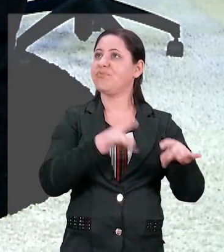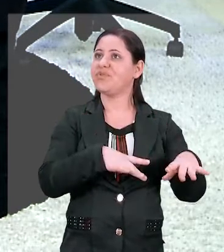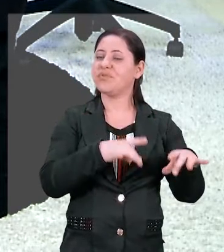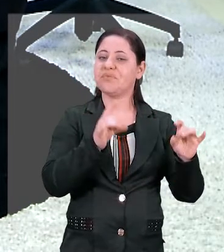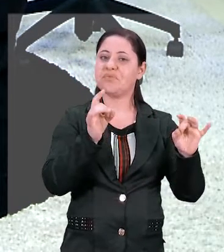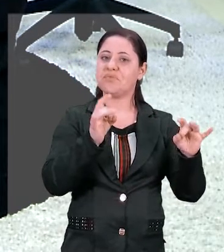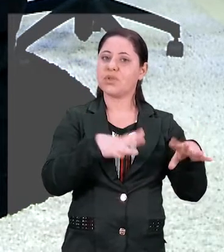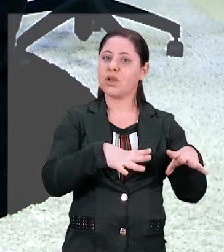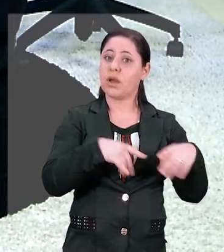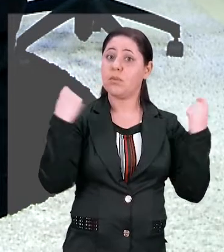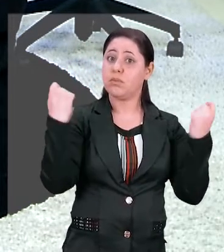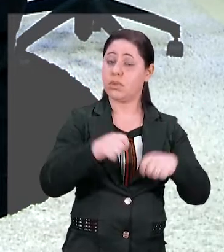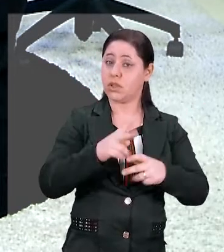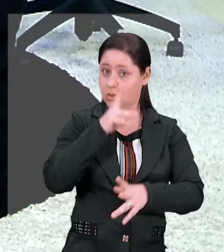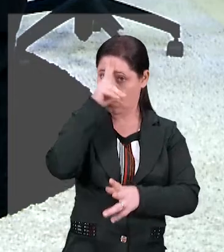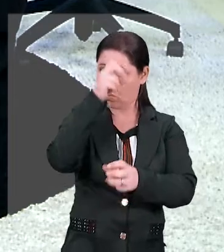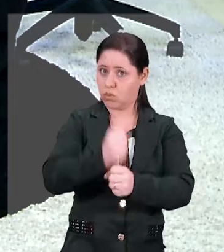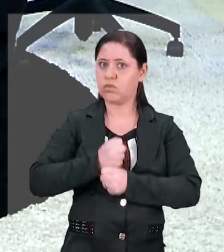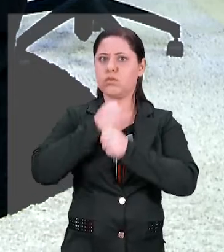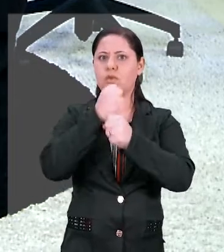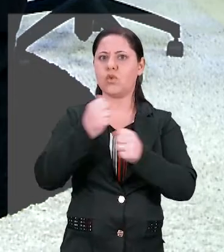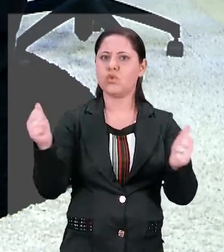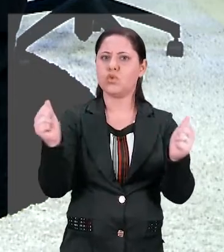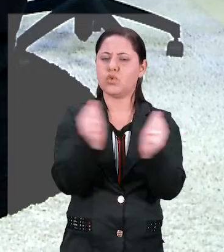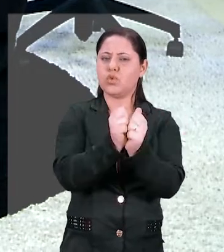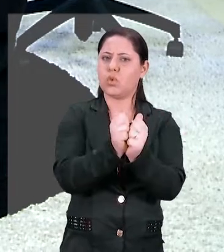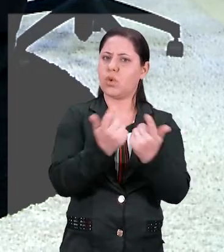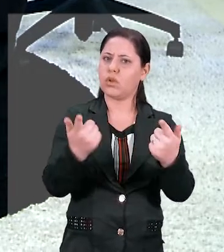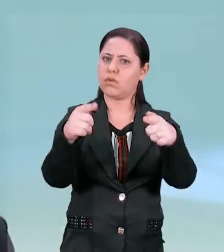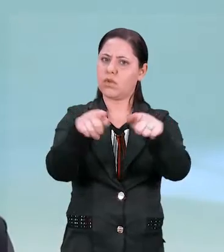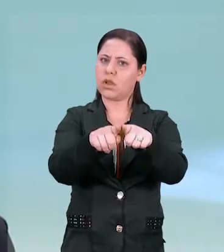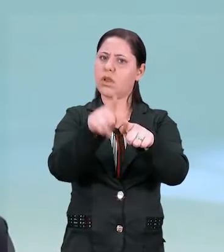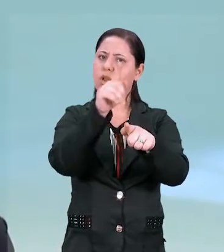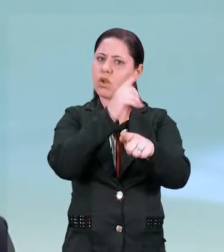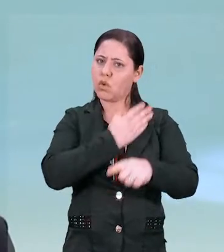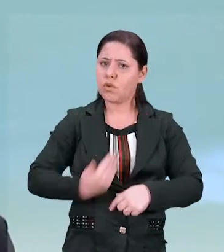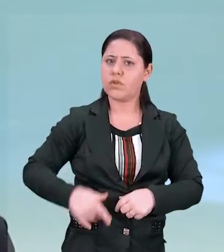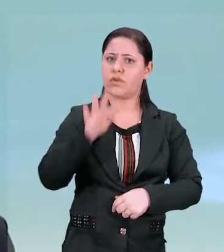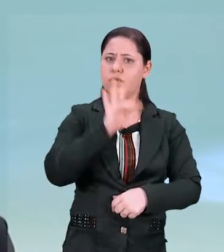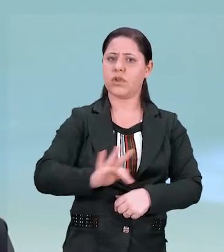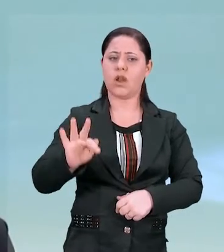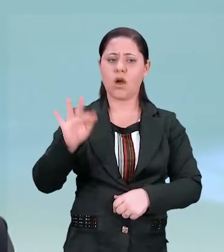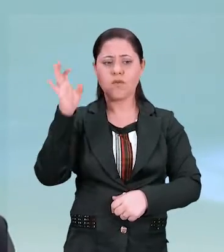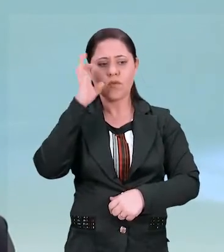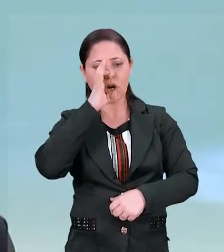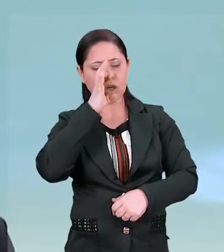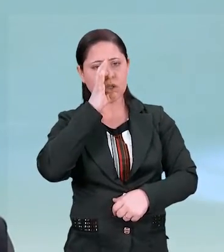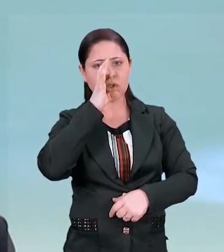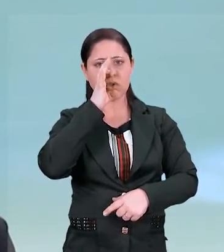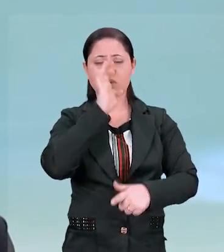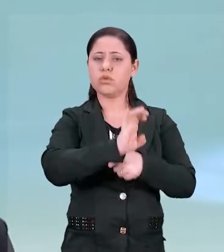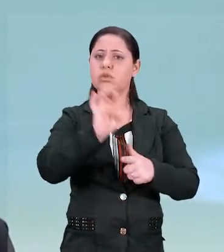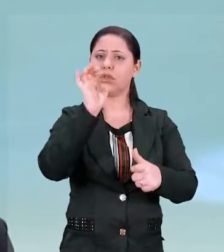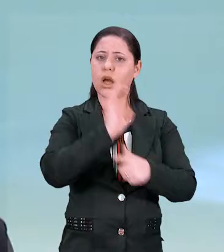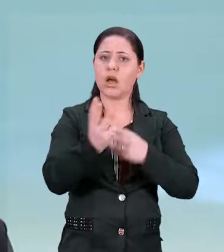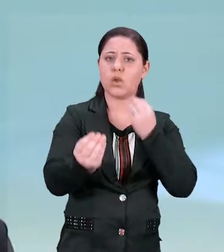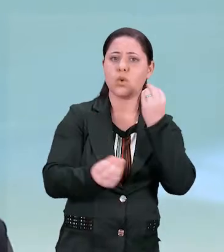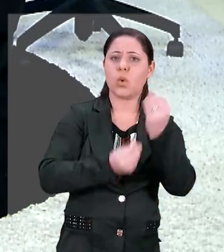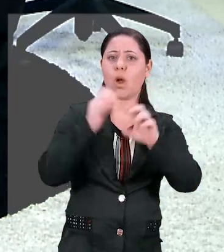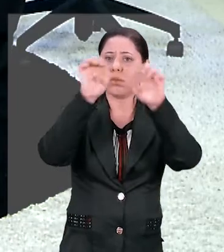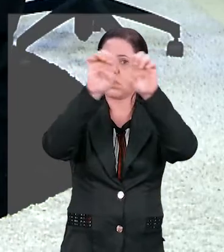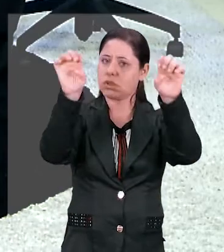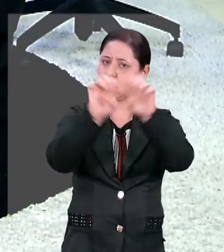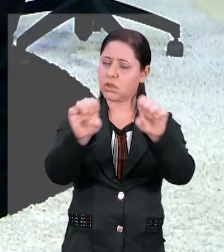esforço ele seja premiado e que a federação enxergue o Mato Grosso do Sul como um estado estratégico do ponto de vista da segurança nacional. O que faz os